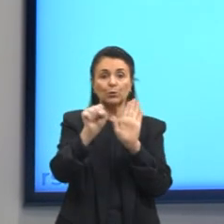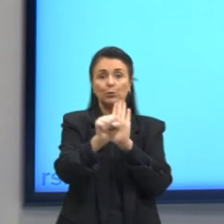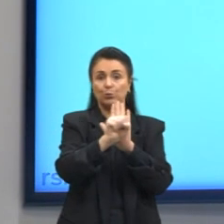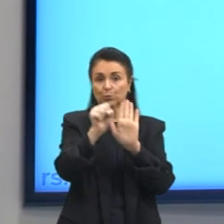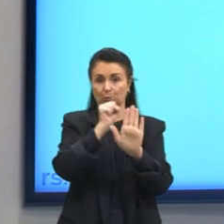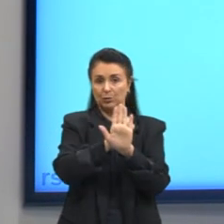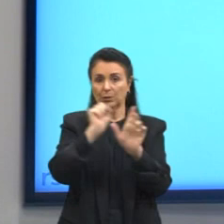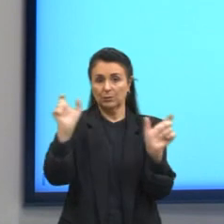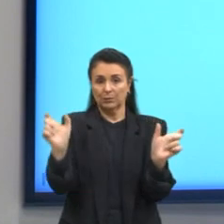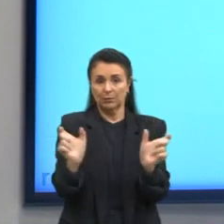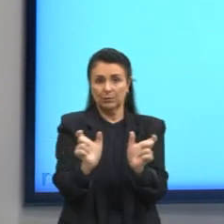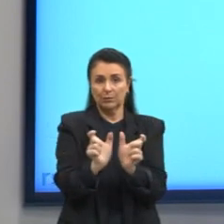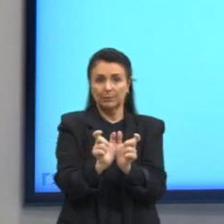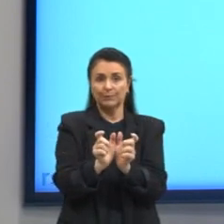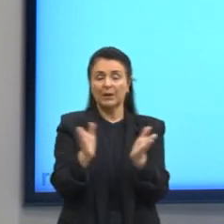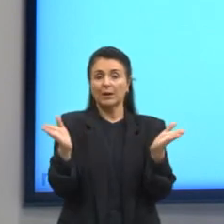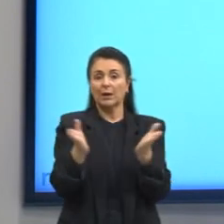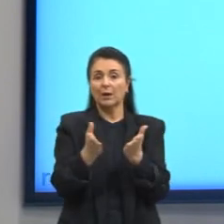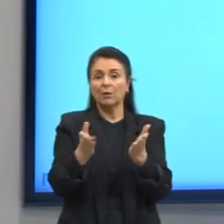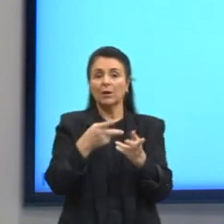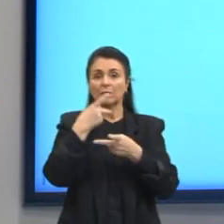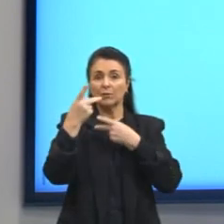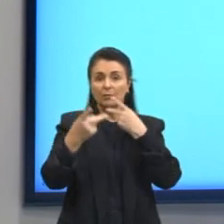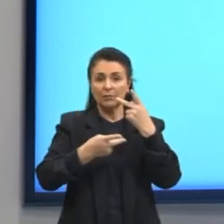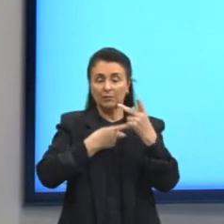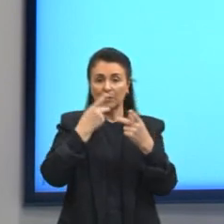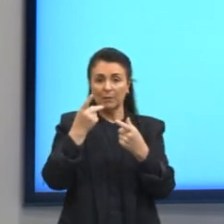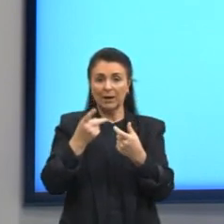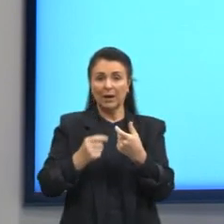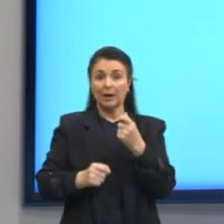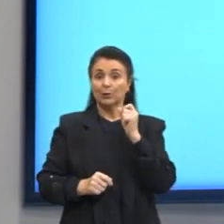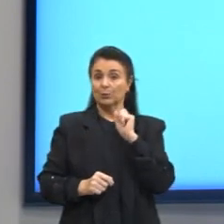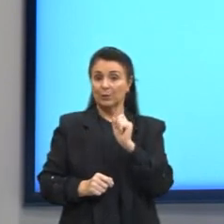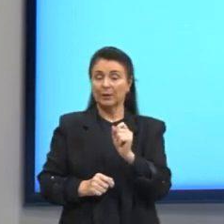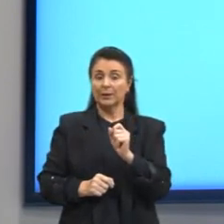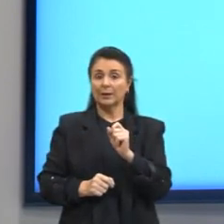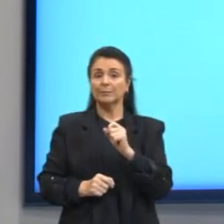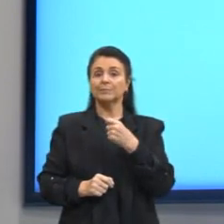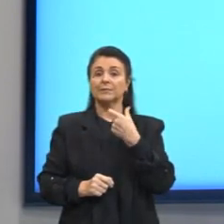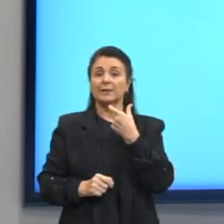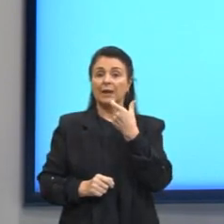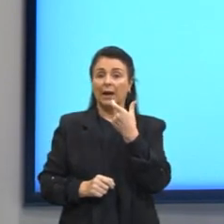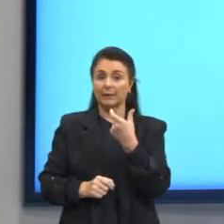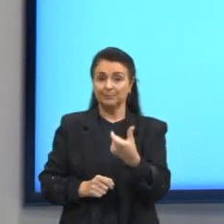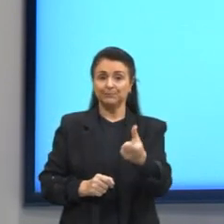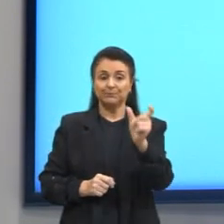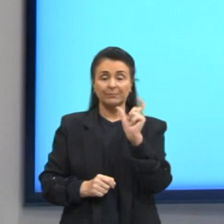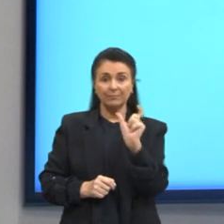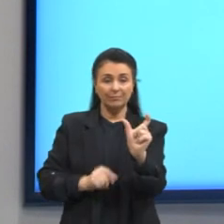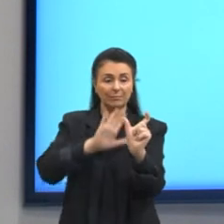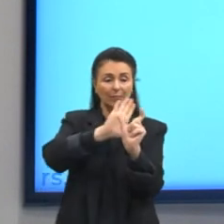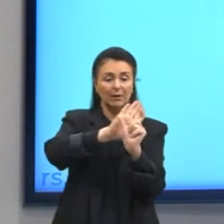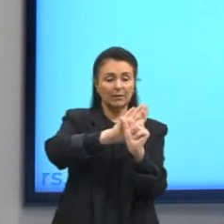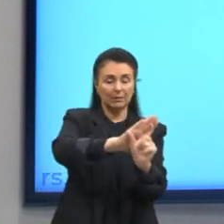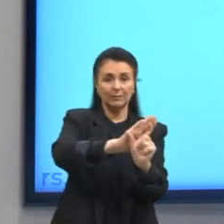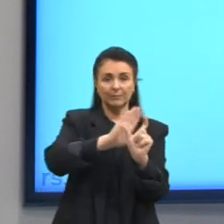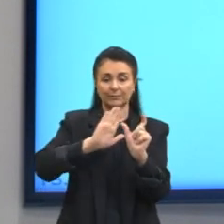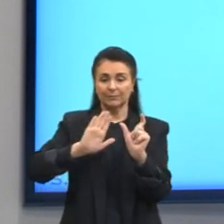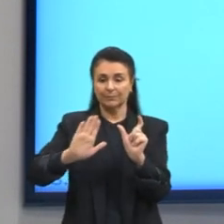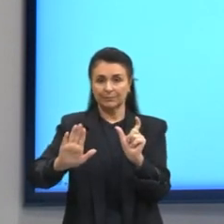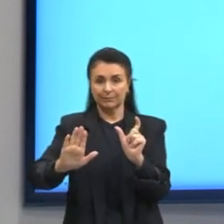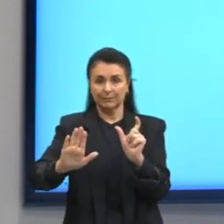frase e agora vamos falar da dona zeugman no né a dona zeugma que é uma figura de linguagem